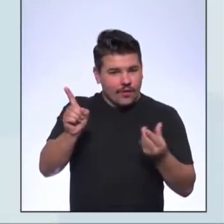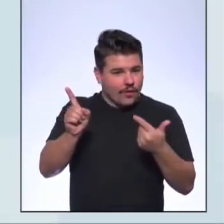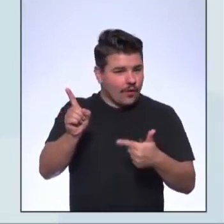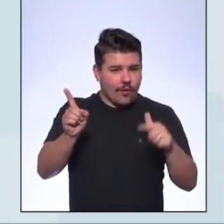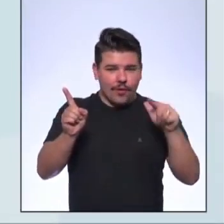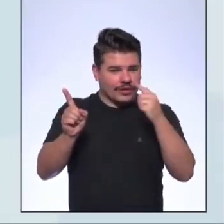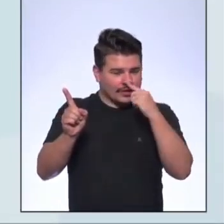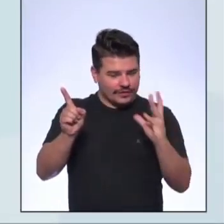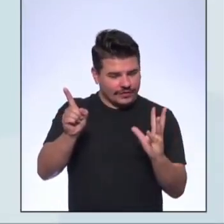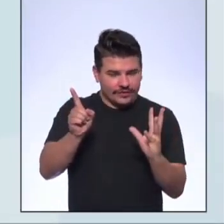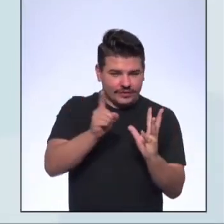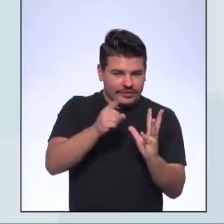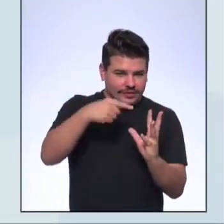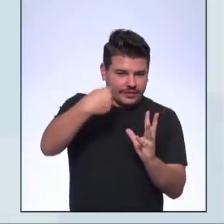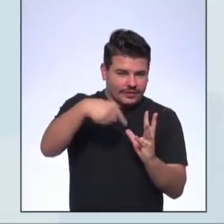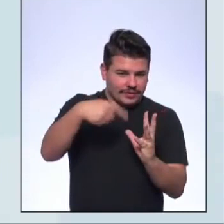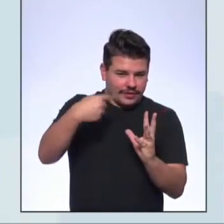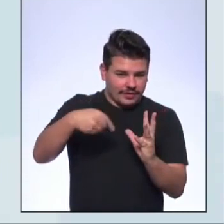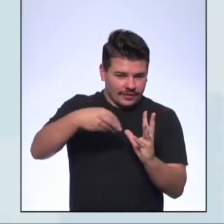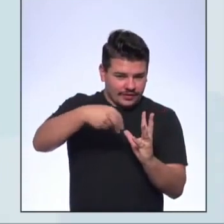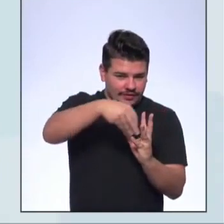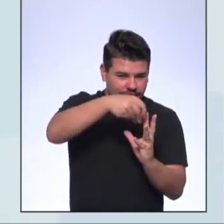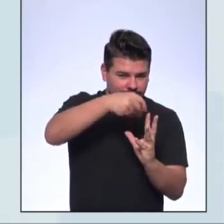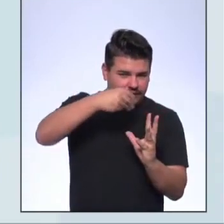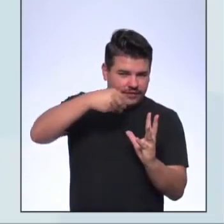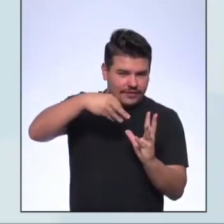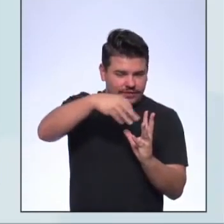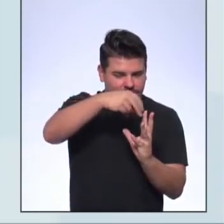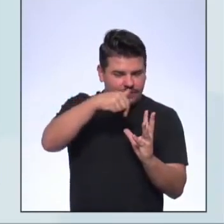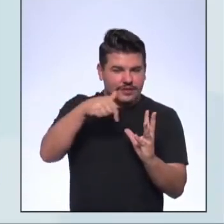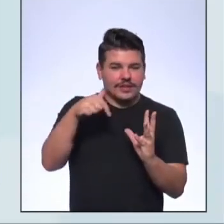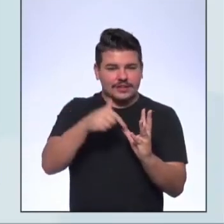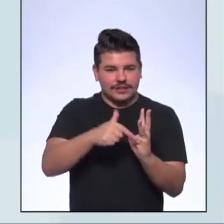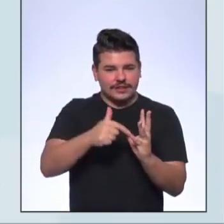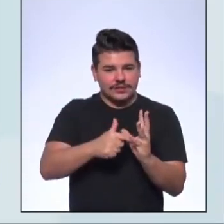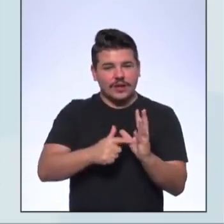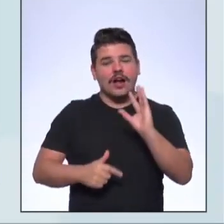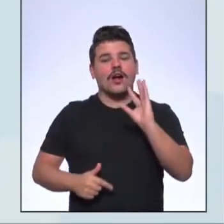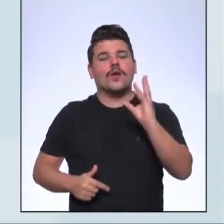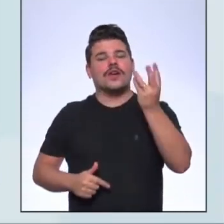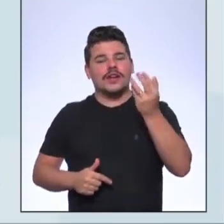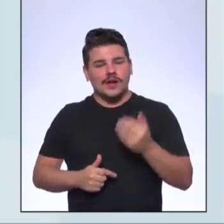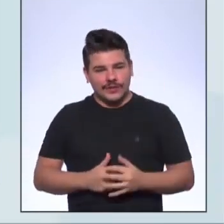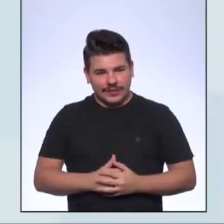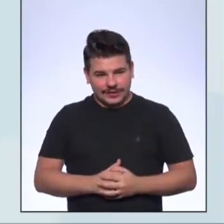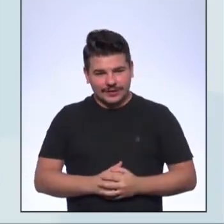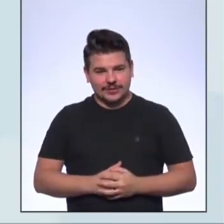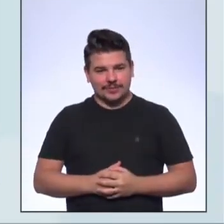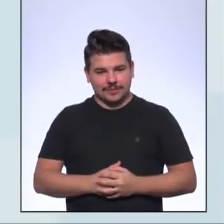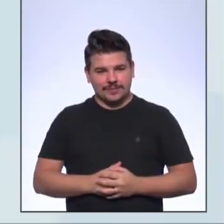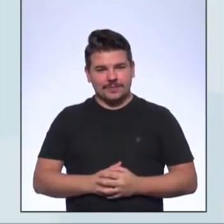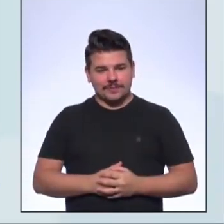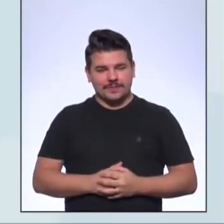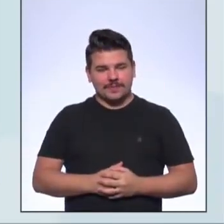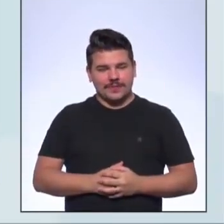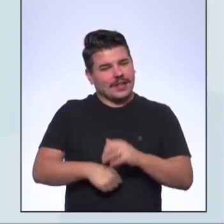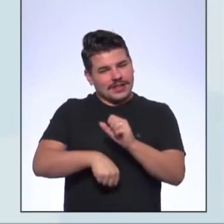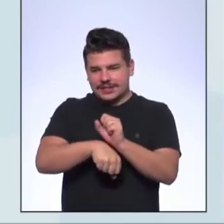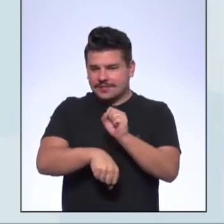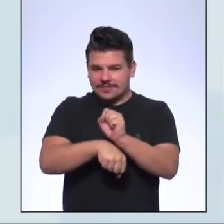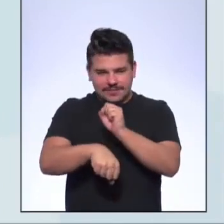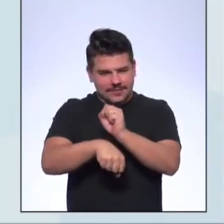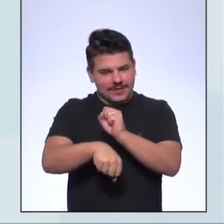a planta A. Tá? Então, com isso, ele fez a polinização cruzada. E aí, o que ele aguardou?